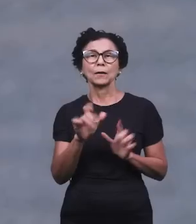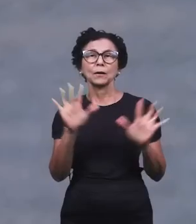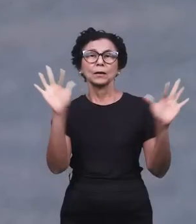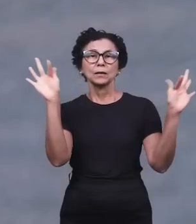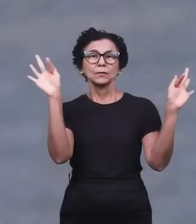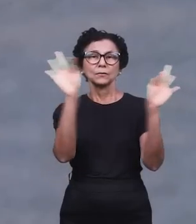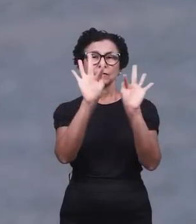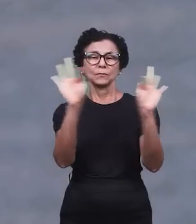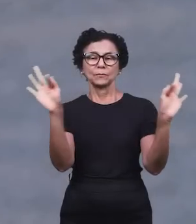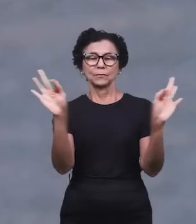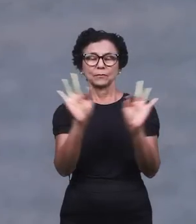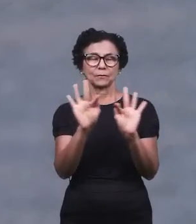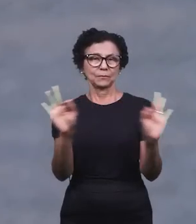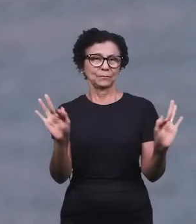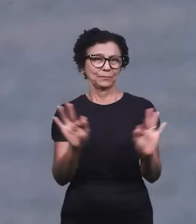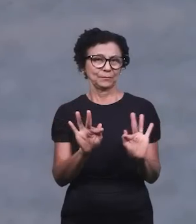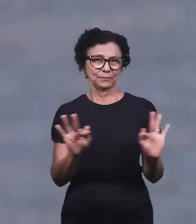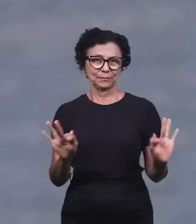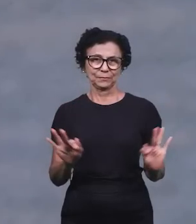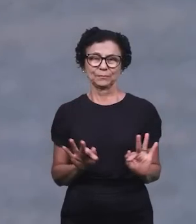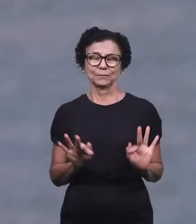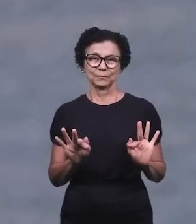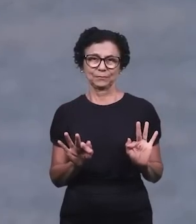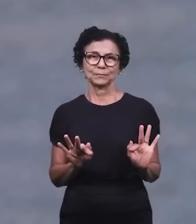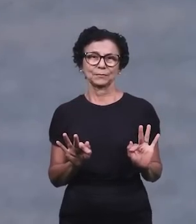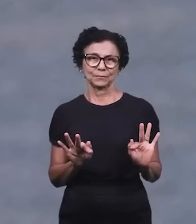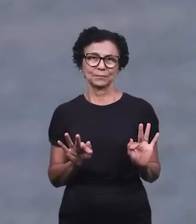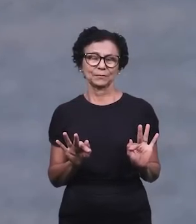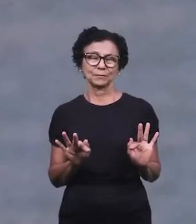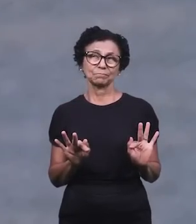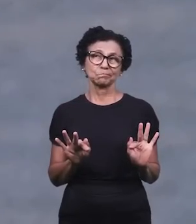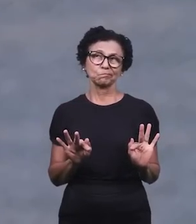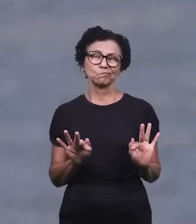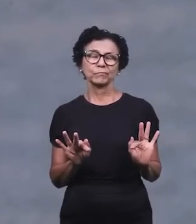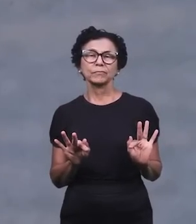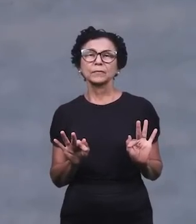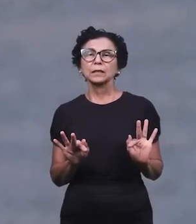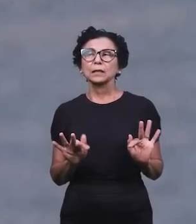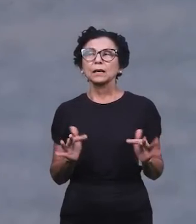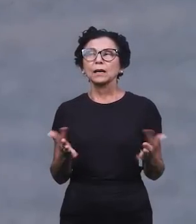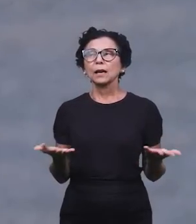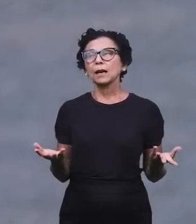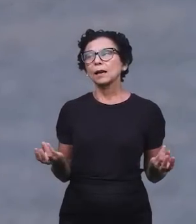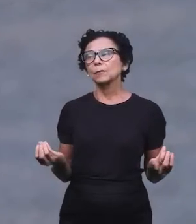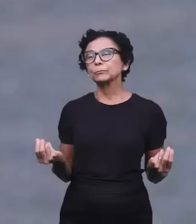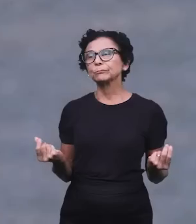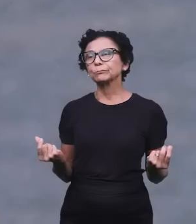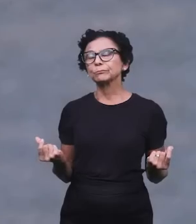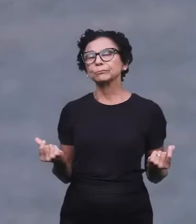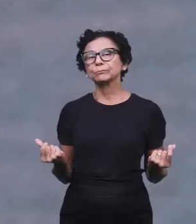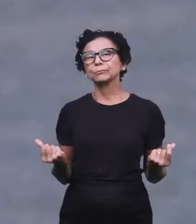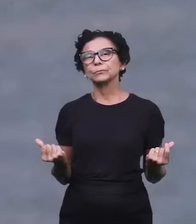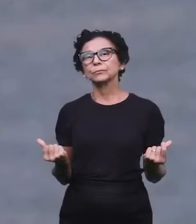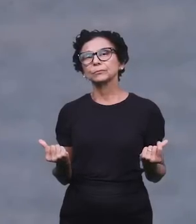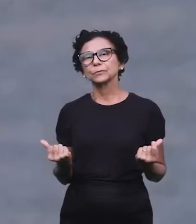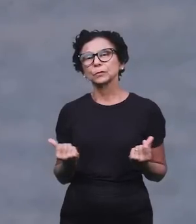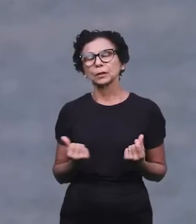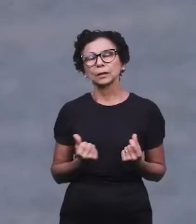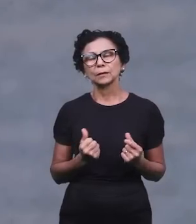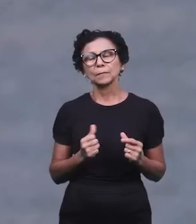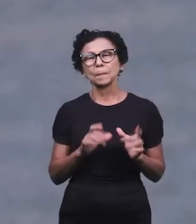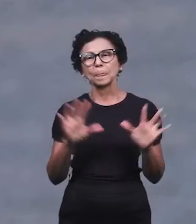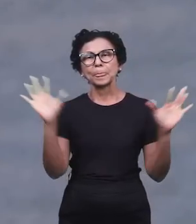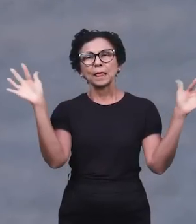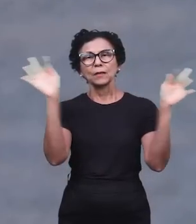a felicidade é um estado mais contínuo e a alegria ela vem em decorrência de um estado